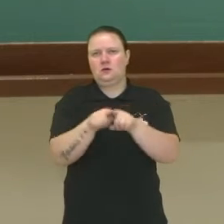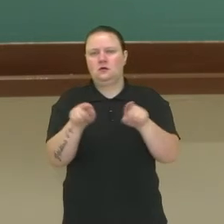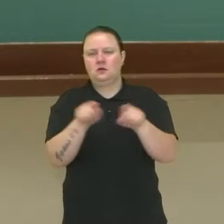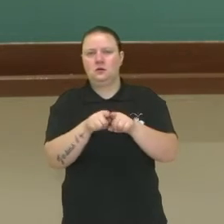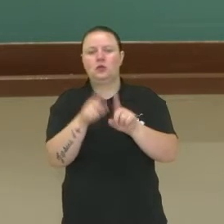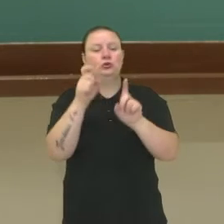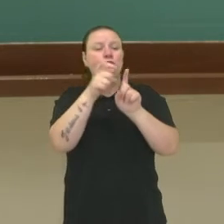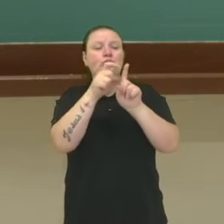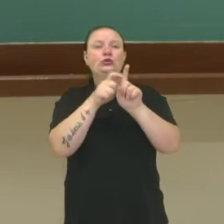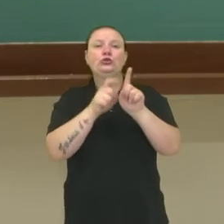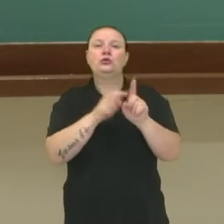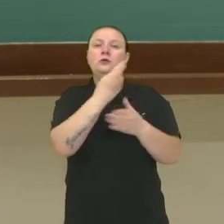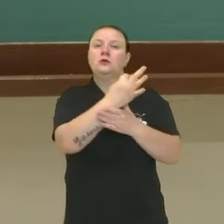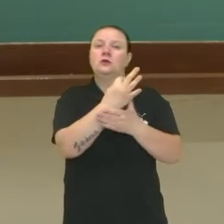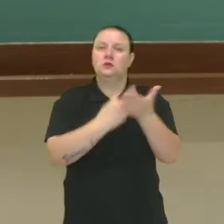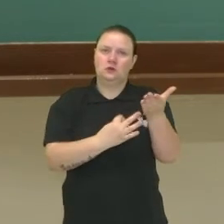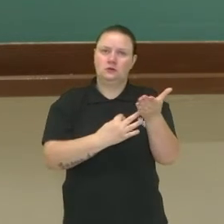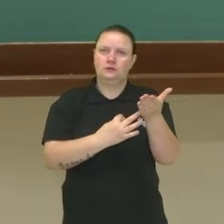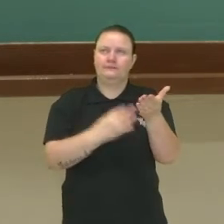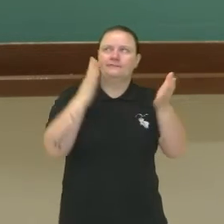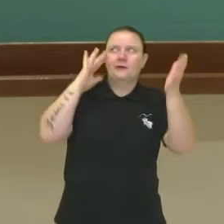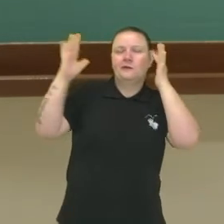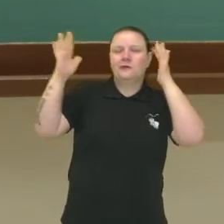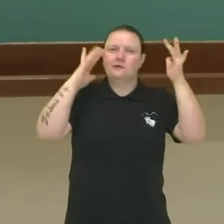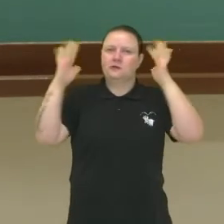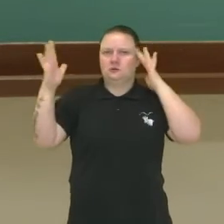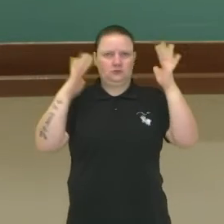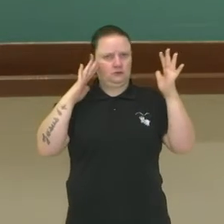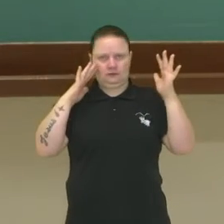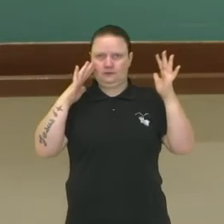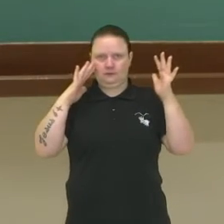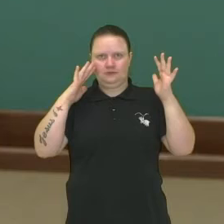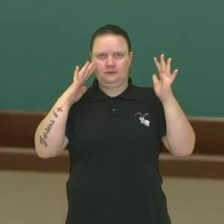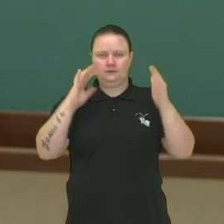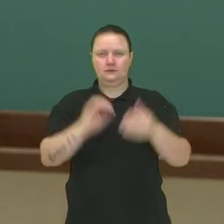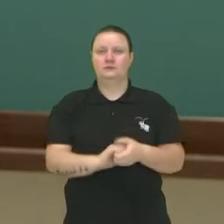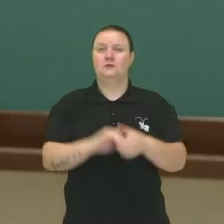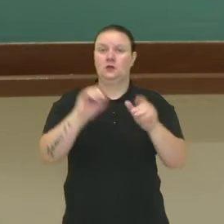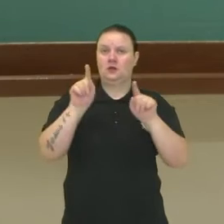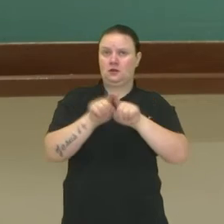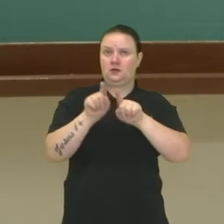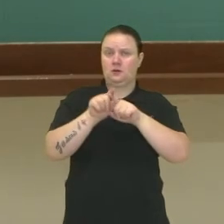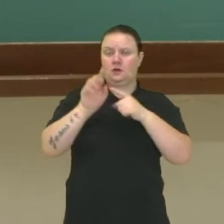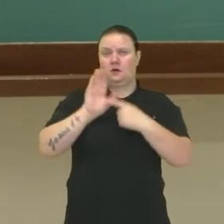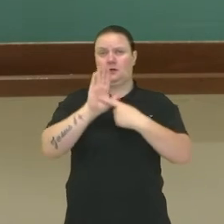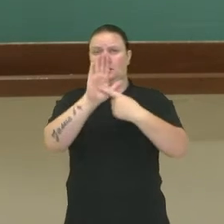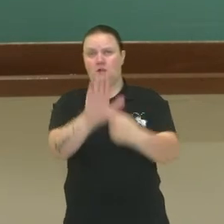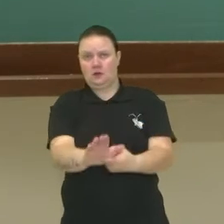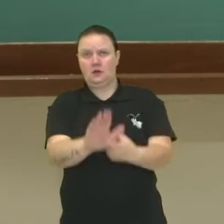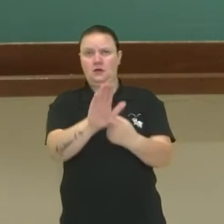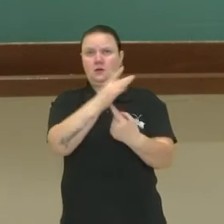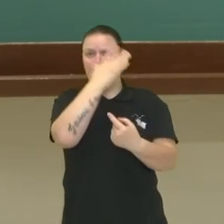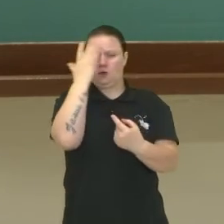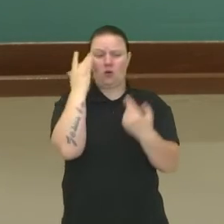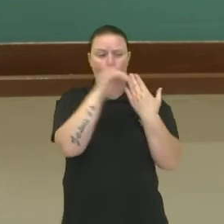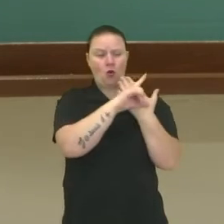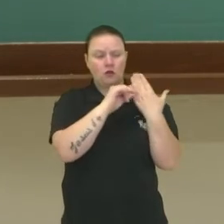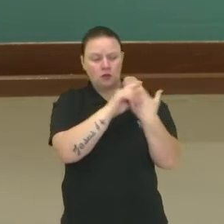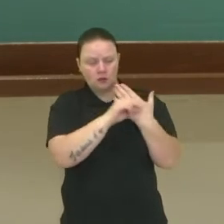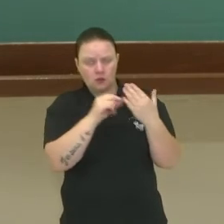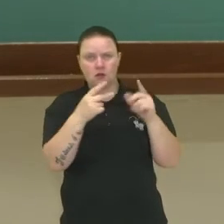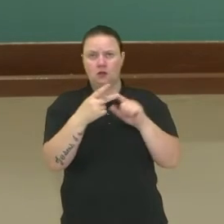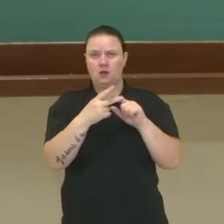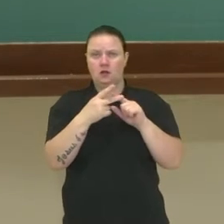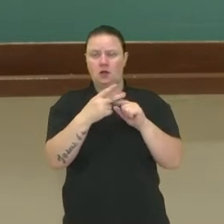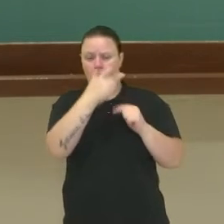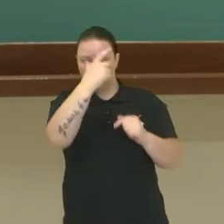de texto? Um texto ficcional. Apresenta narrador personagem ou narrador observador?